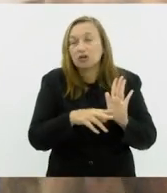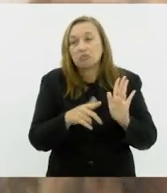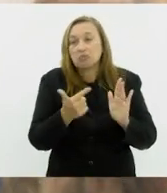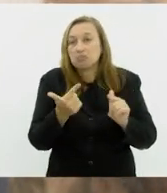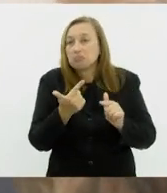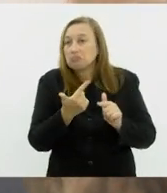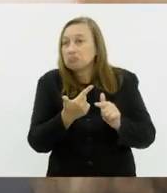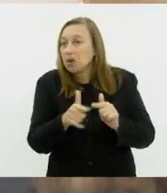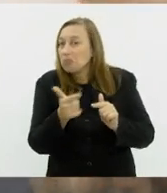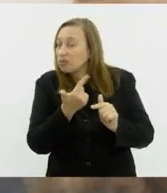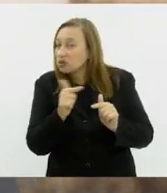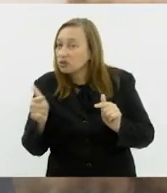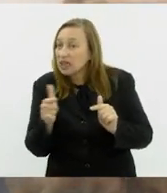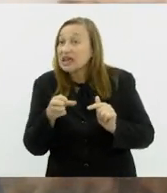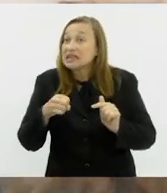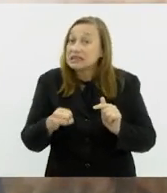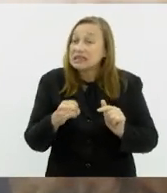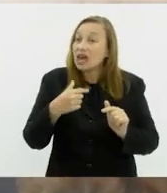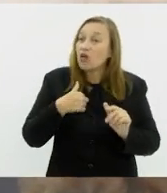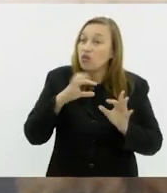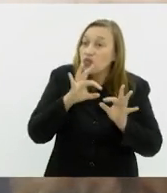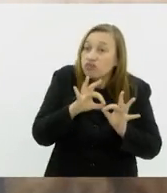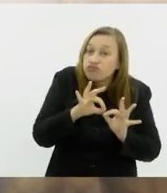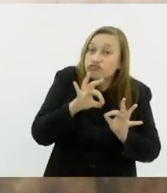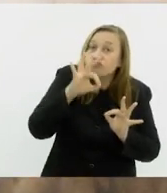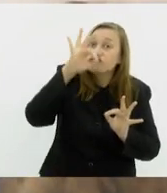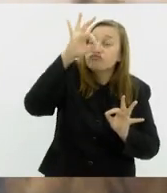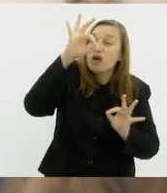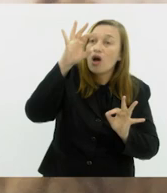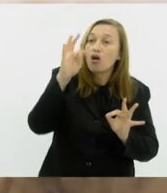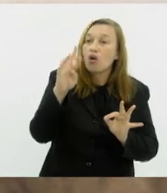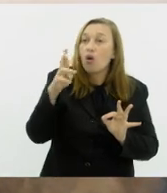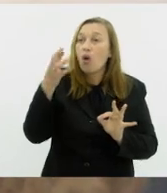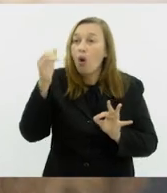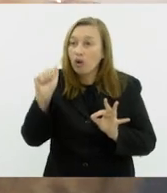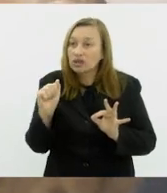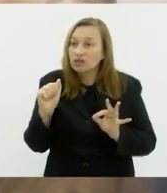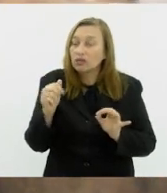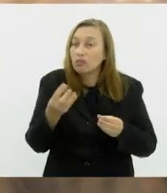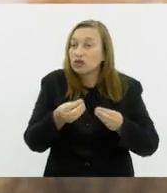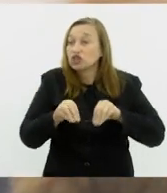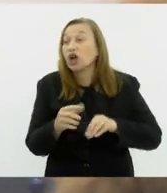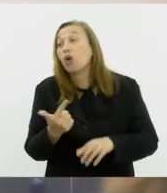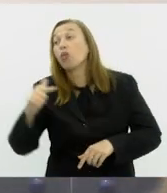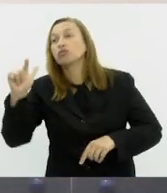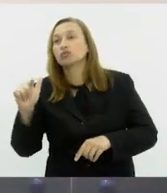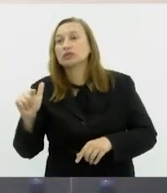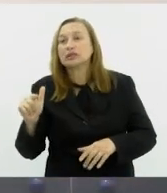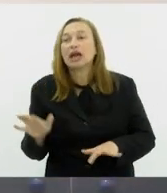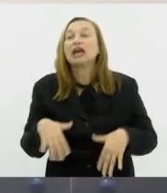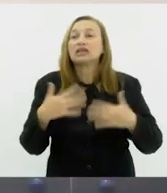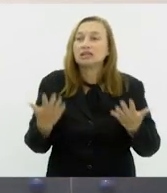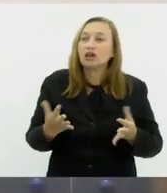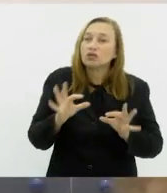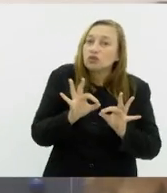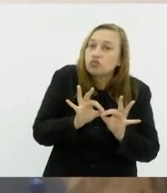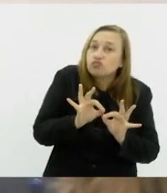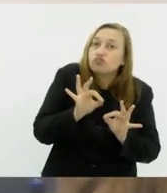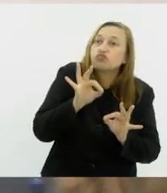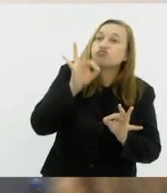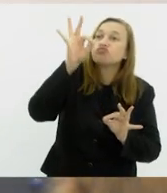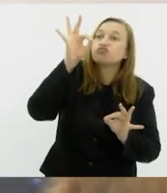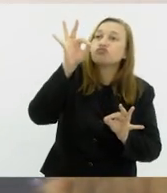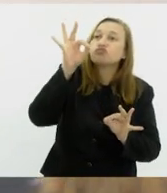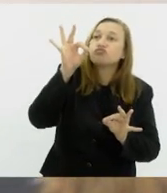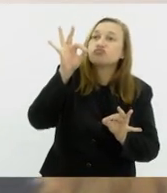problema. Se eu for aumentar alguma coisa em termos de rota, eu vou impactar outros. Então, se eu for aumentar alguma coisa...